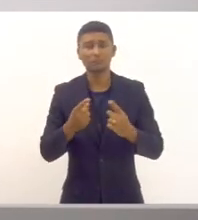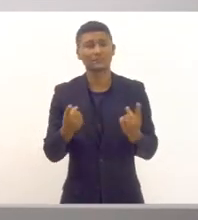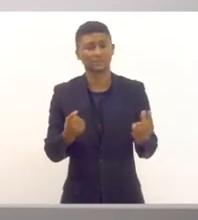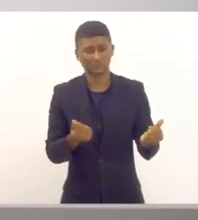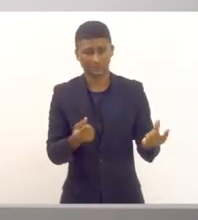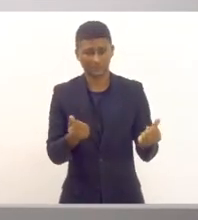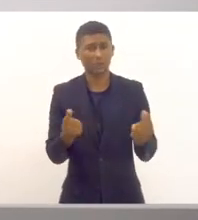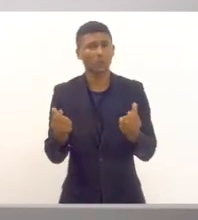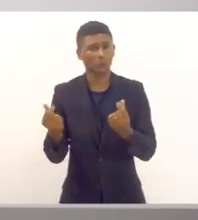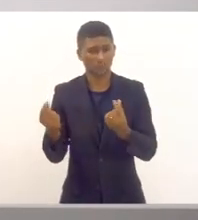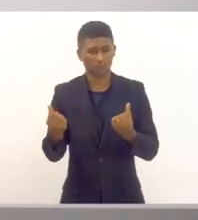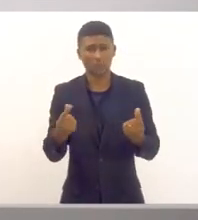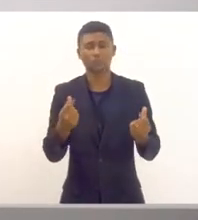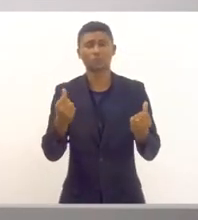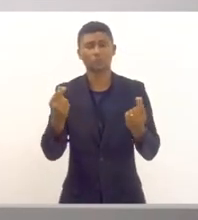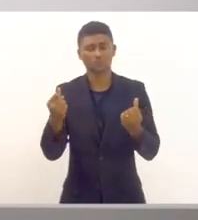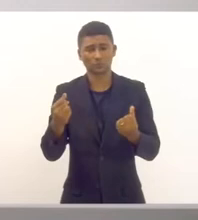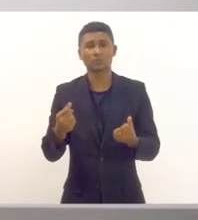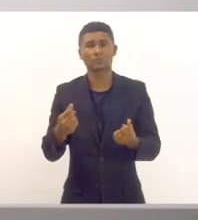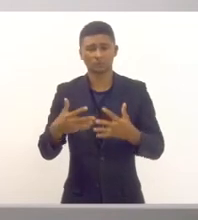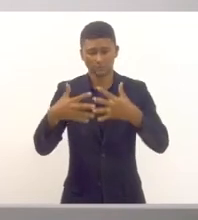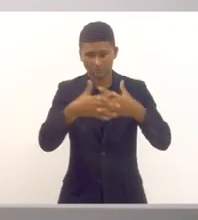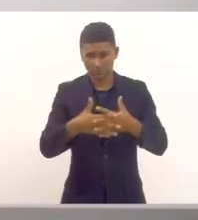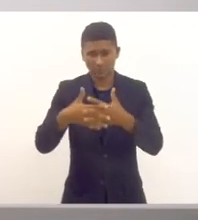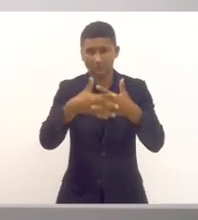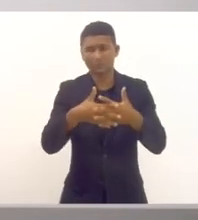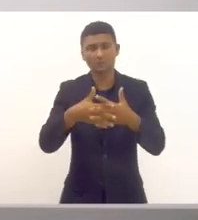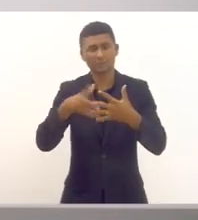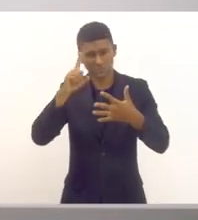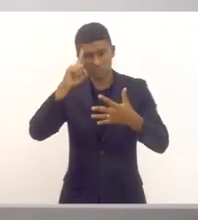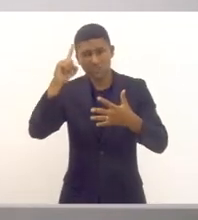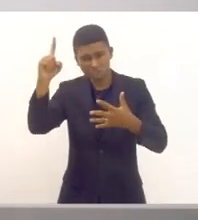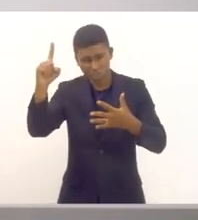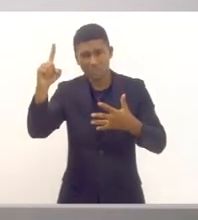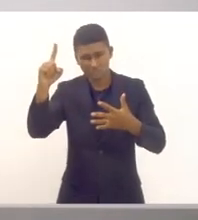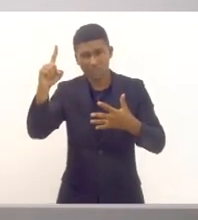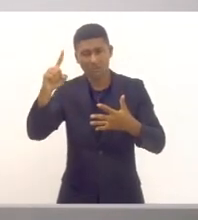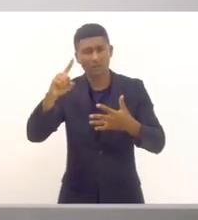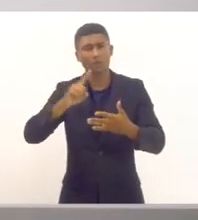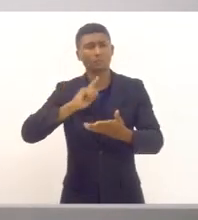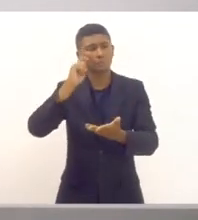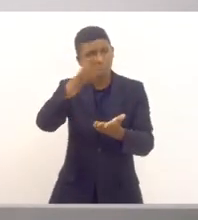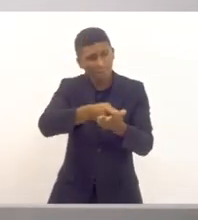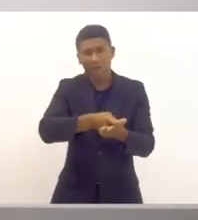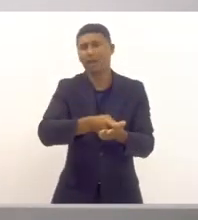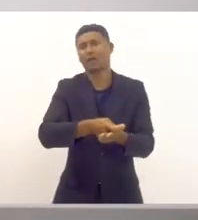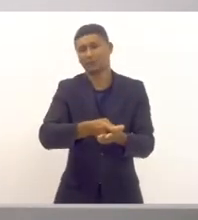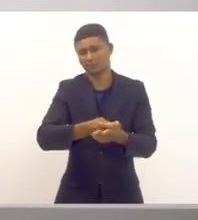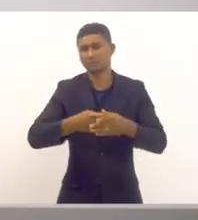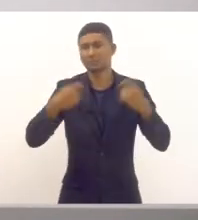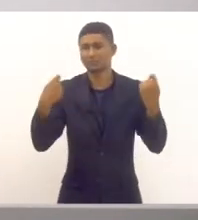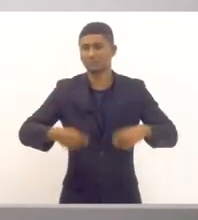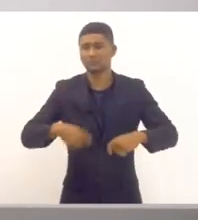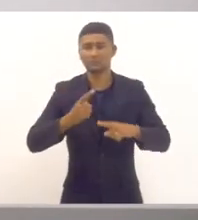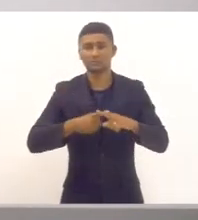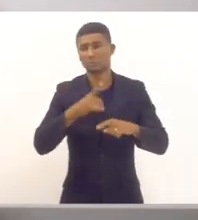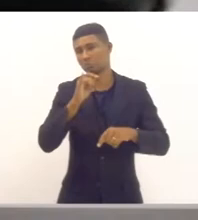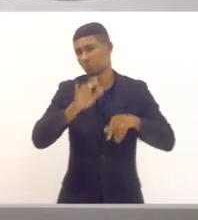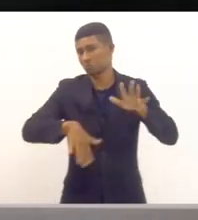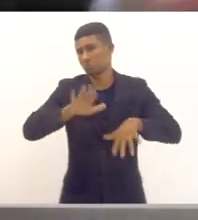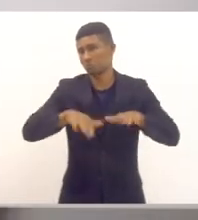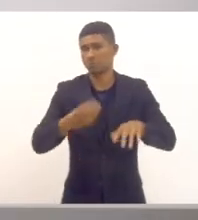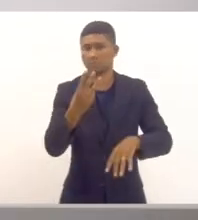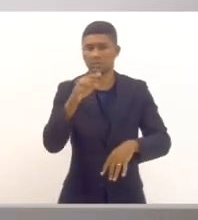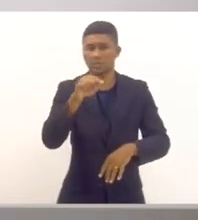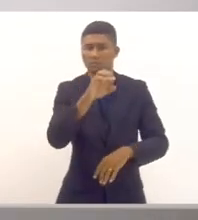além do custo da diária do veículo do transportador, que, de repente, dependendo do veículo, pode ser 3 mil, 5 mil, se for